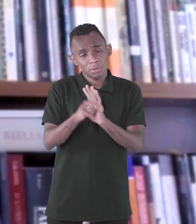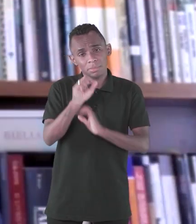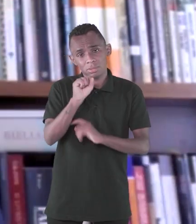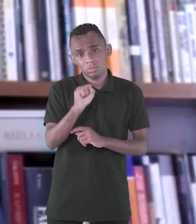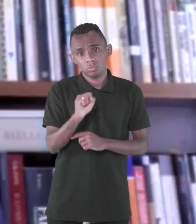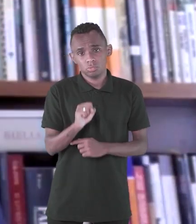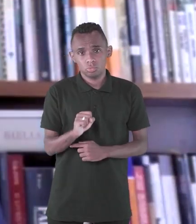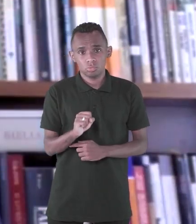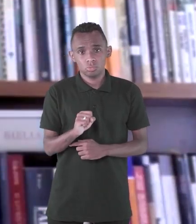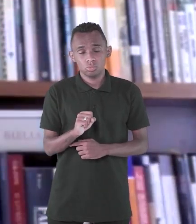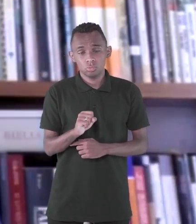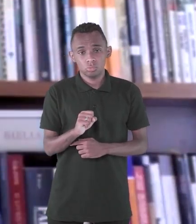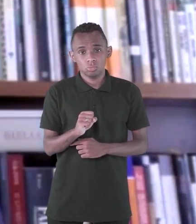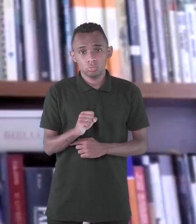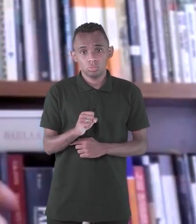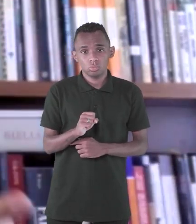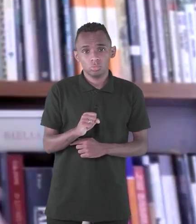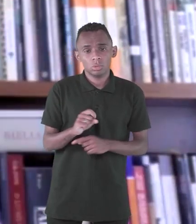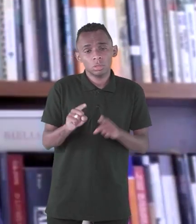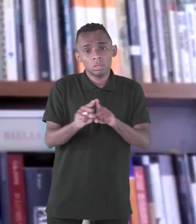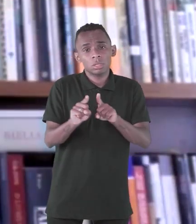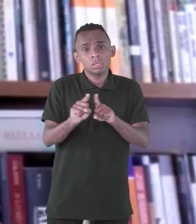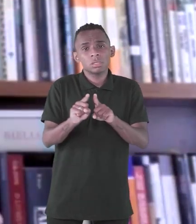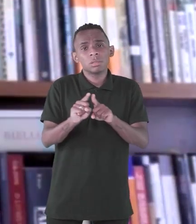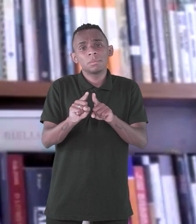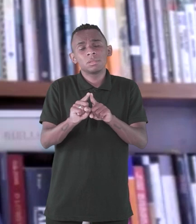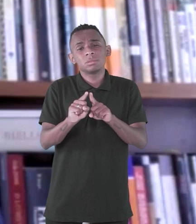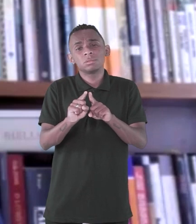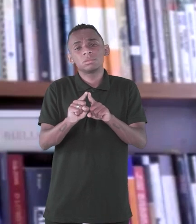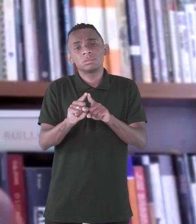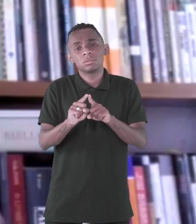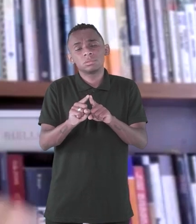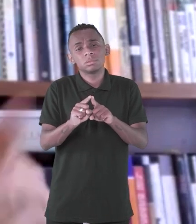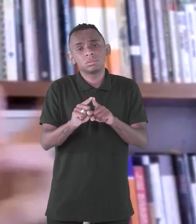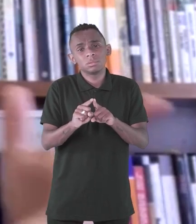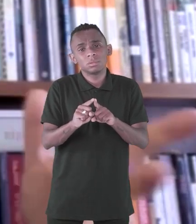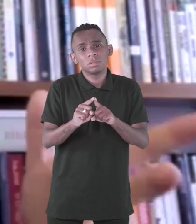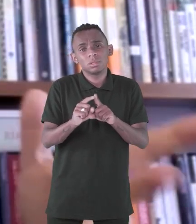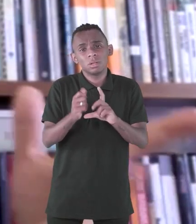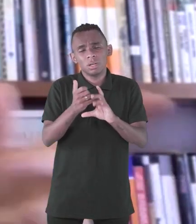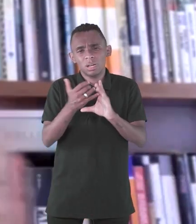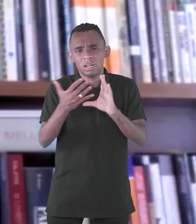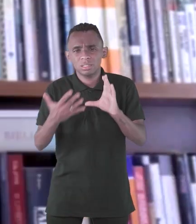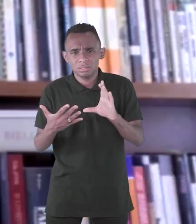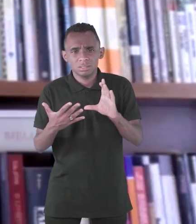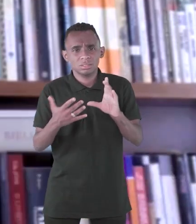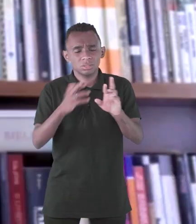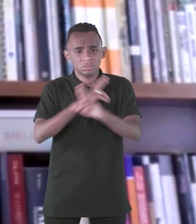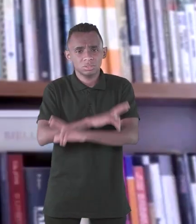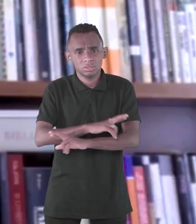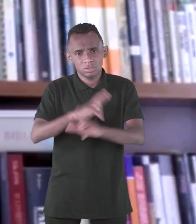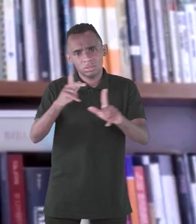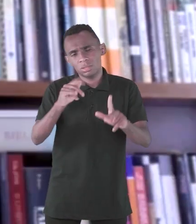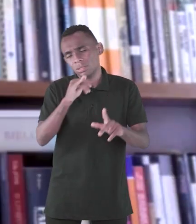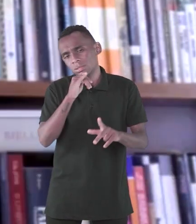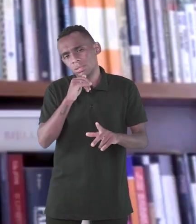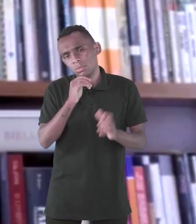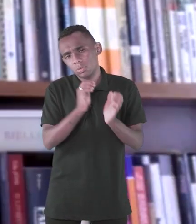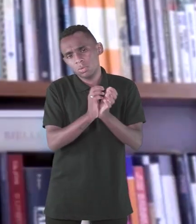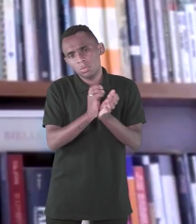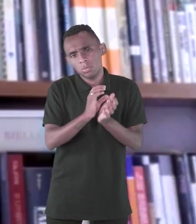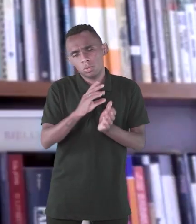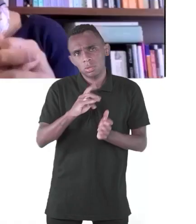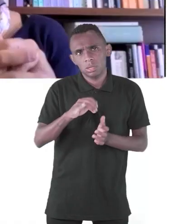que tenha os meninos lá os Ramil, né? Que tem uma estética do frio, com o Vitor Ramil. Cleiton,